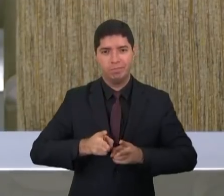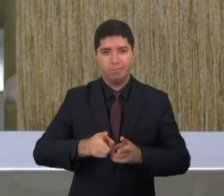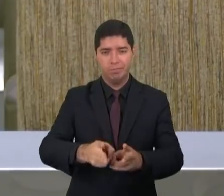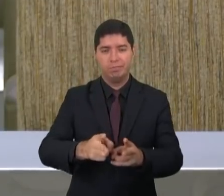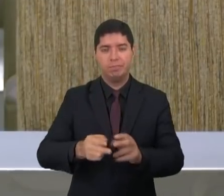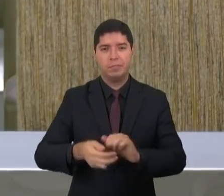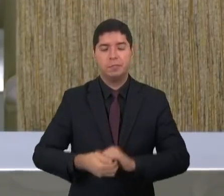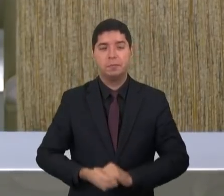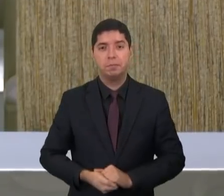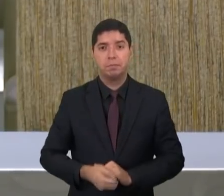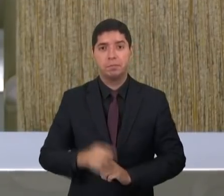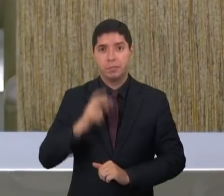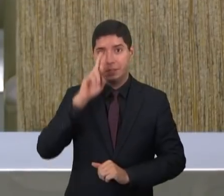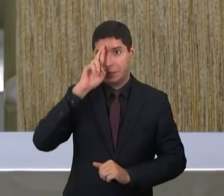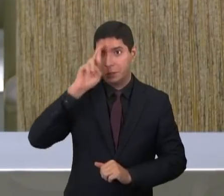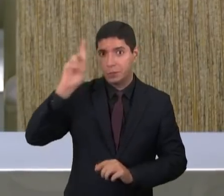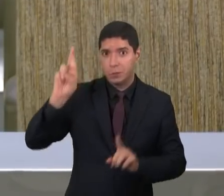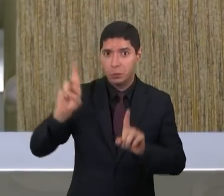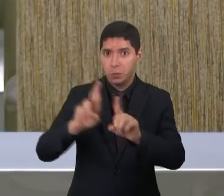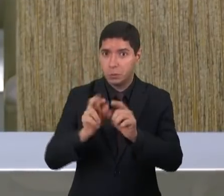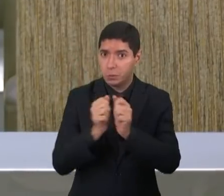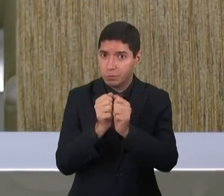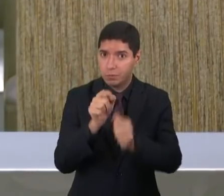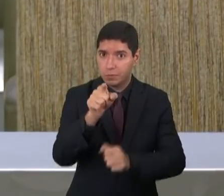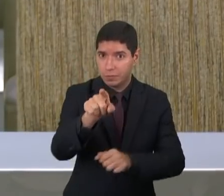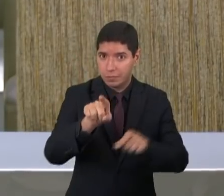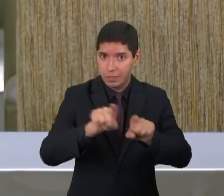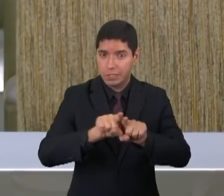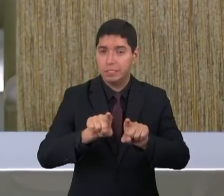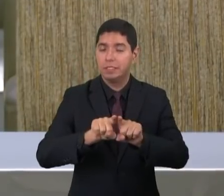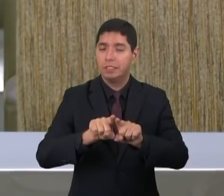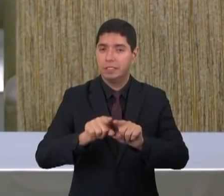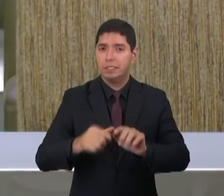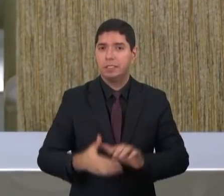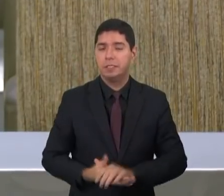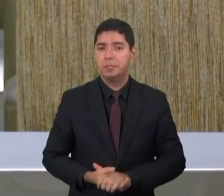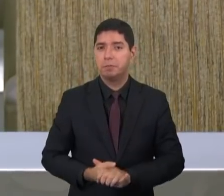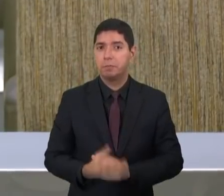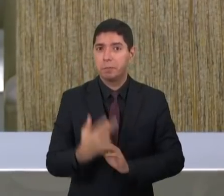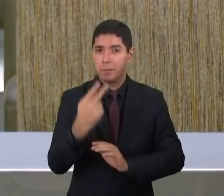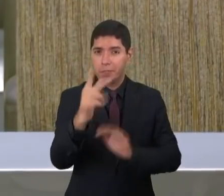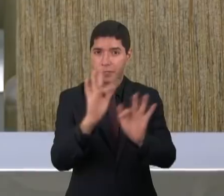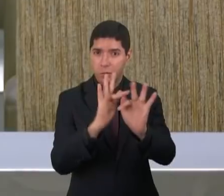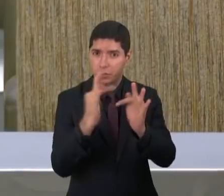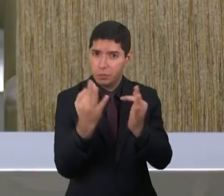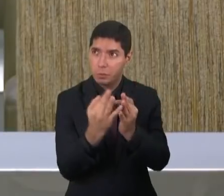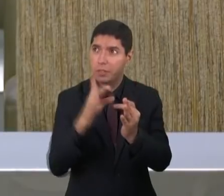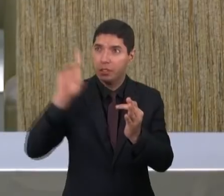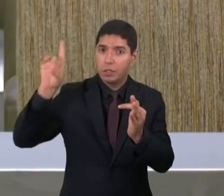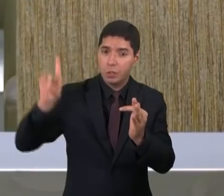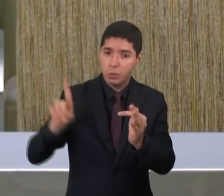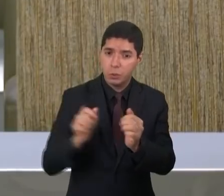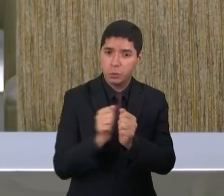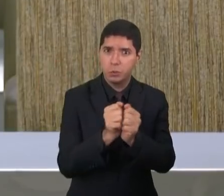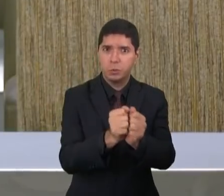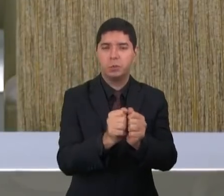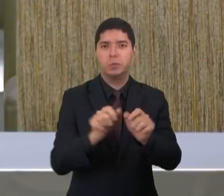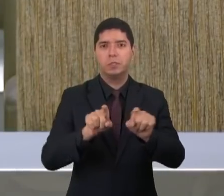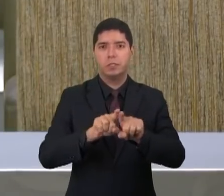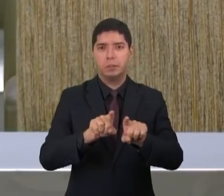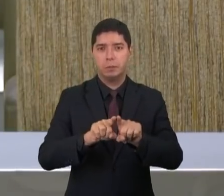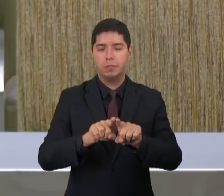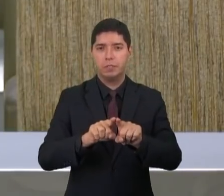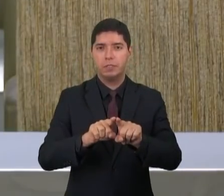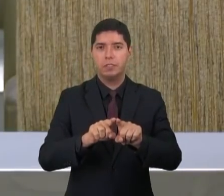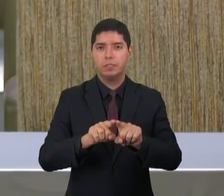O Senhor está do teu lado, o Senhor está ao lado da tua família, o Senhor está ao lado